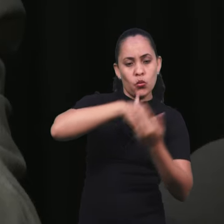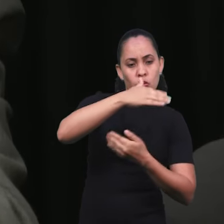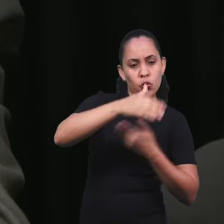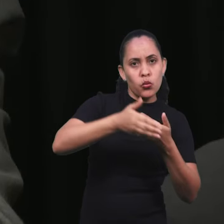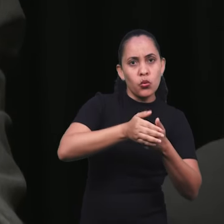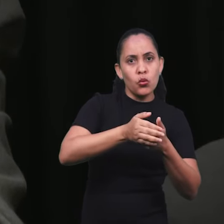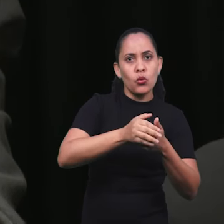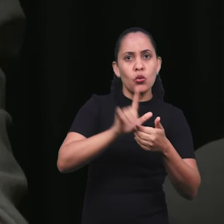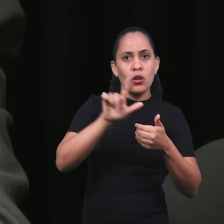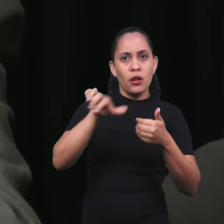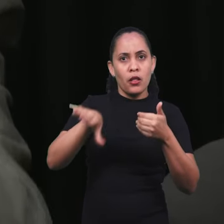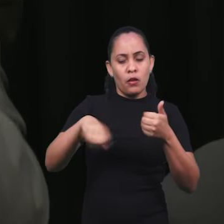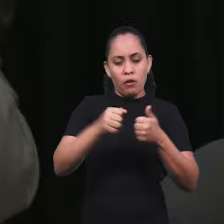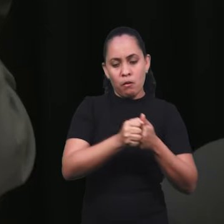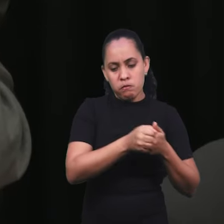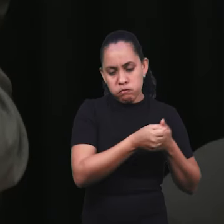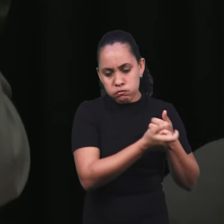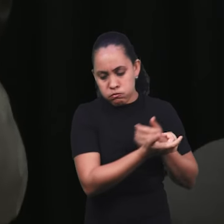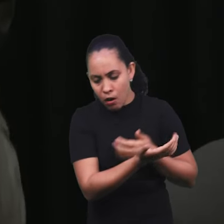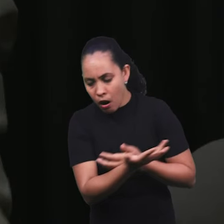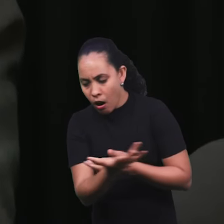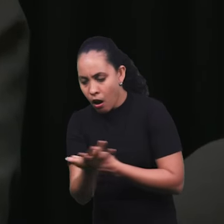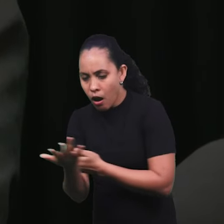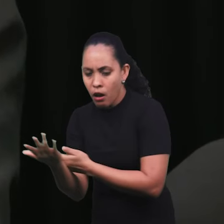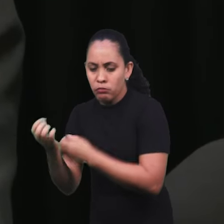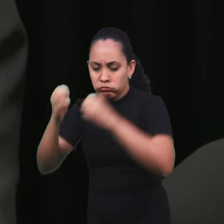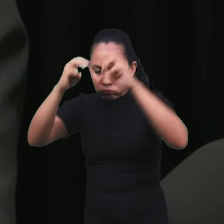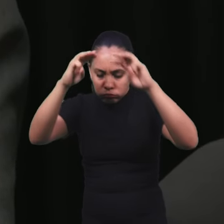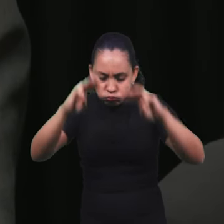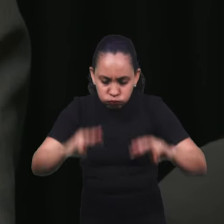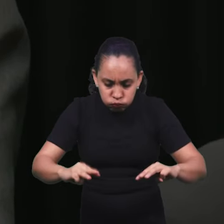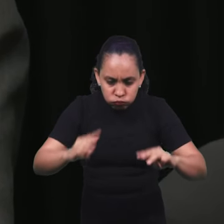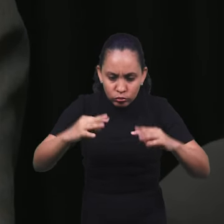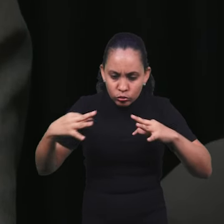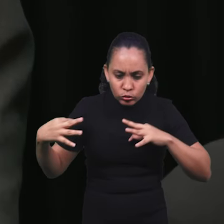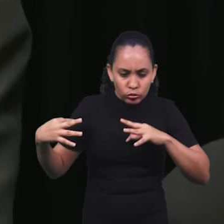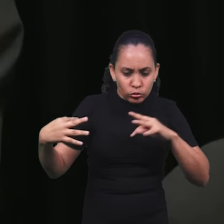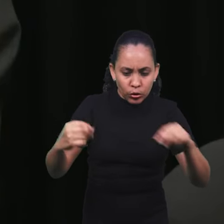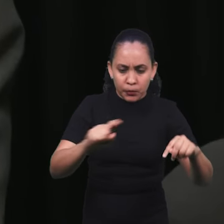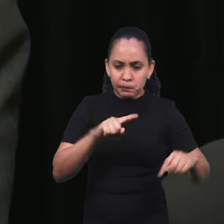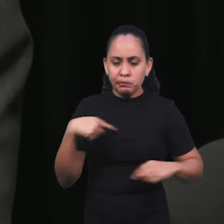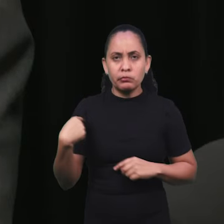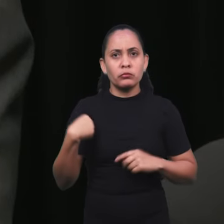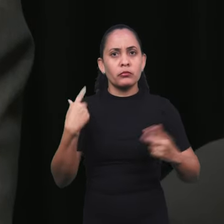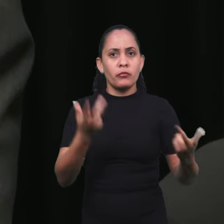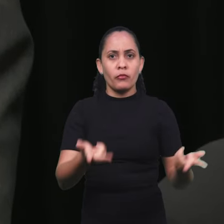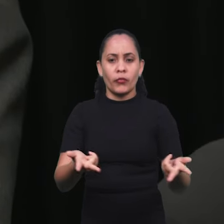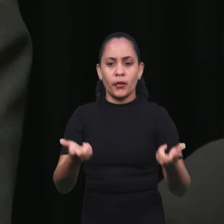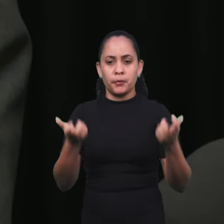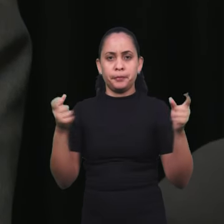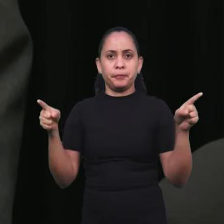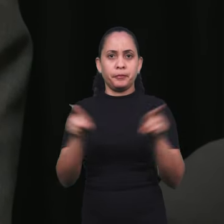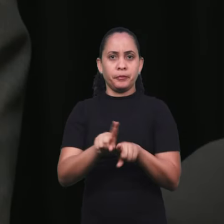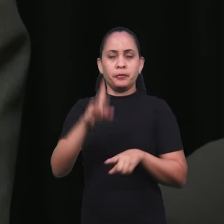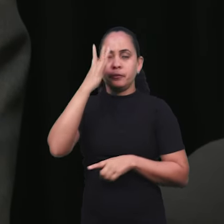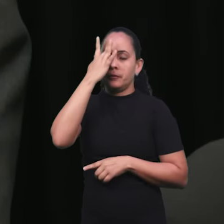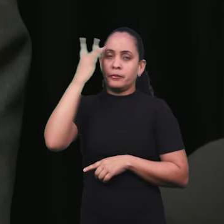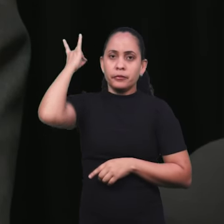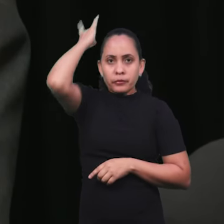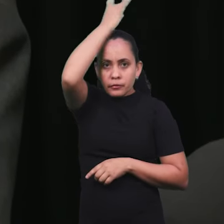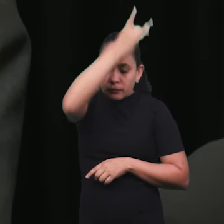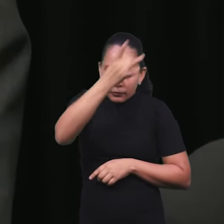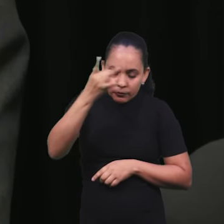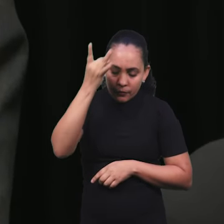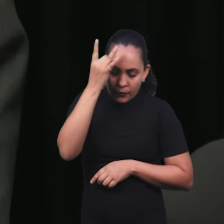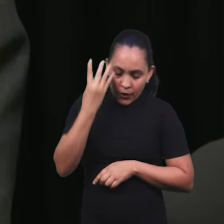sobre o novelo, e no outro dia o orvalho sobre toda a relva. Nós entendemos isso que nós temos visto. A pessoa do Espírito